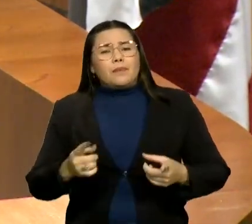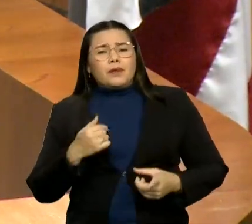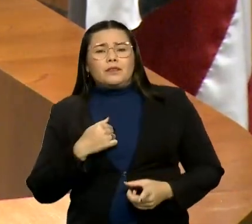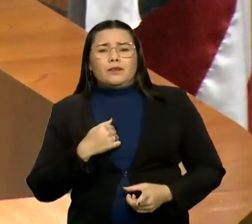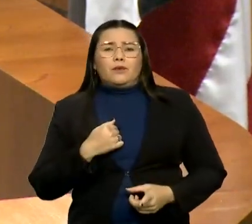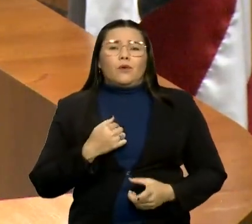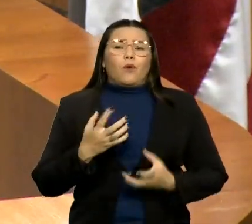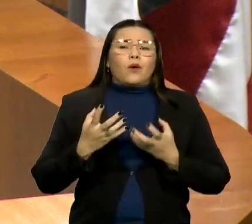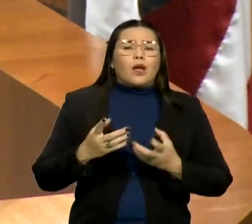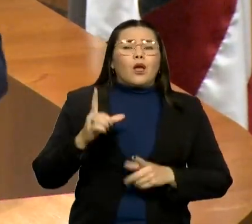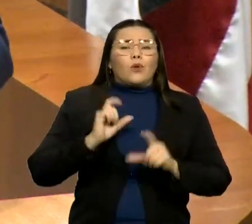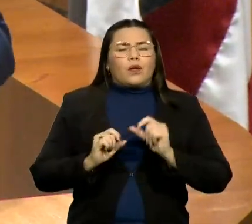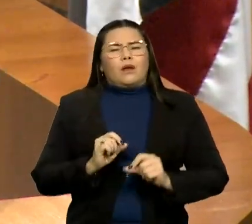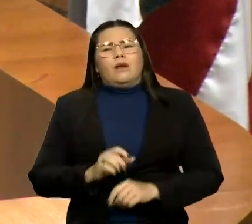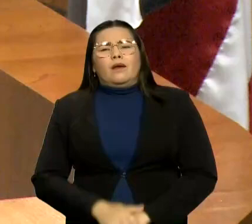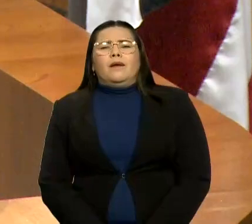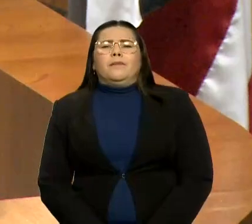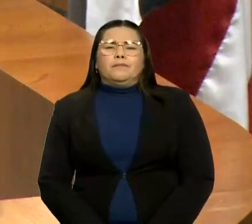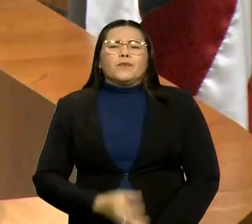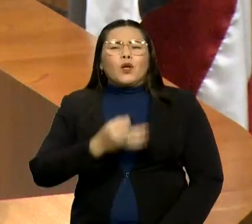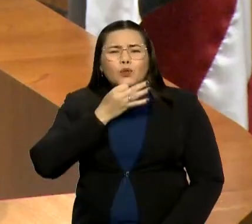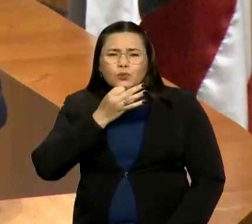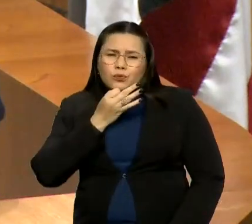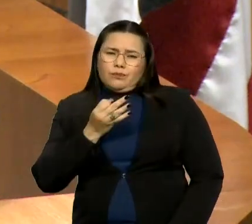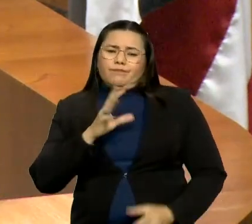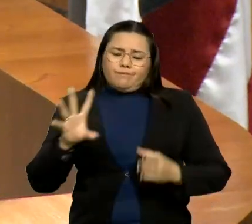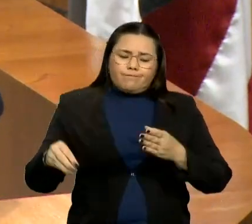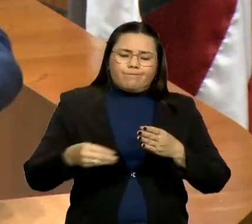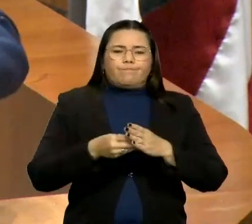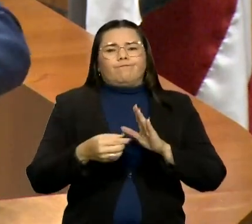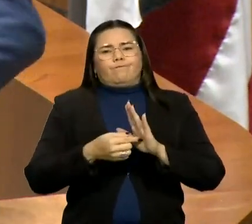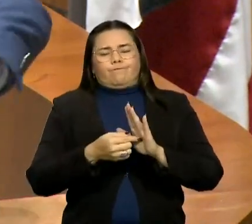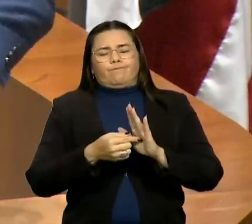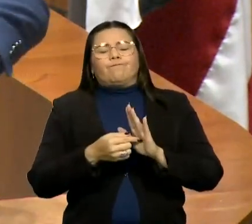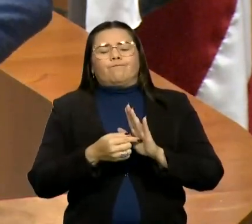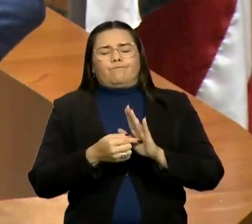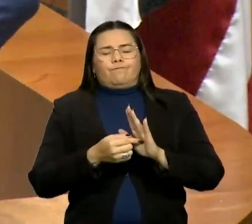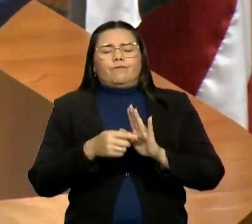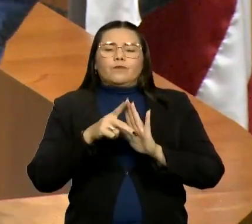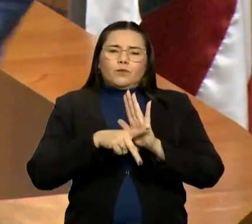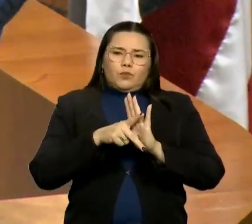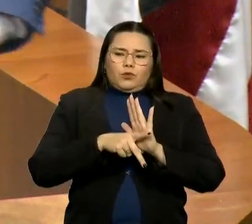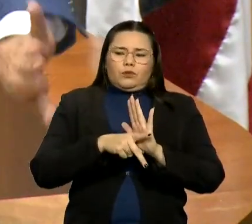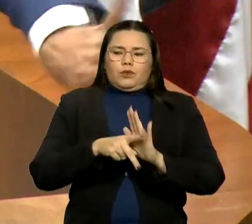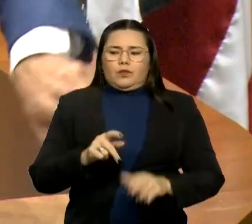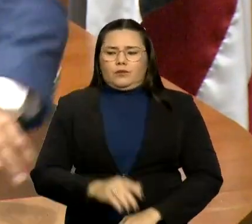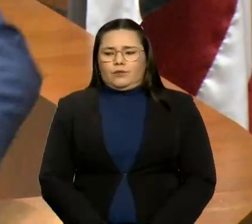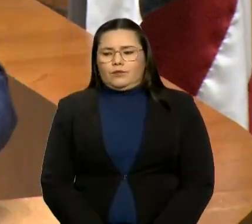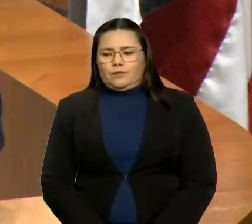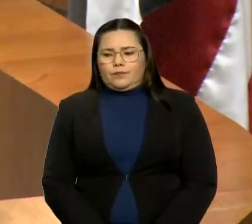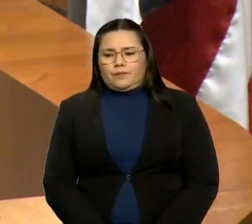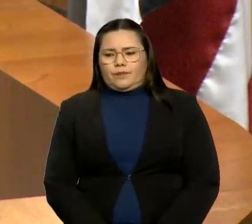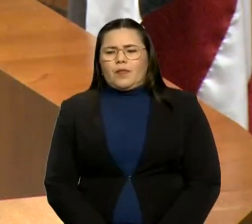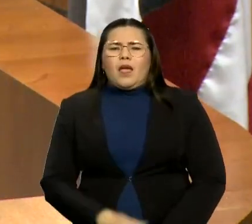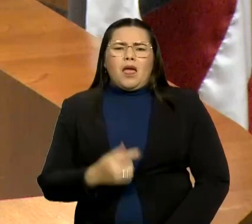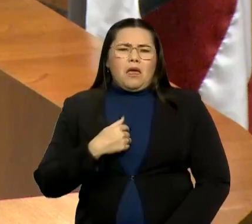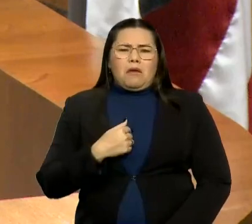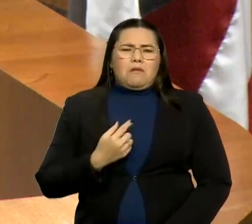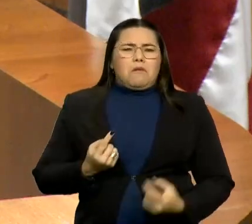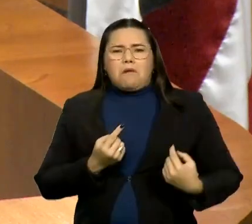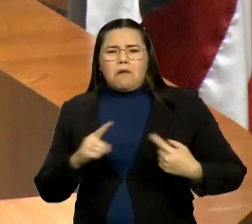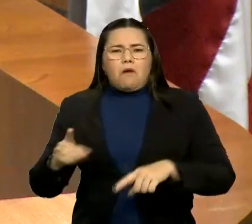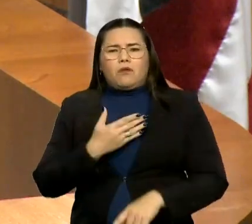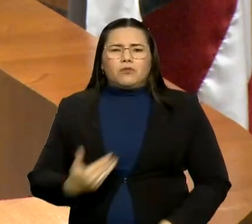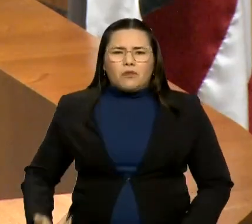é apresentar algumas emendas para que possam ser feitas algumas correções. Em momento algum, sem bater de frente com o governo, em momento